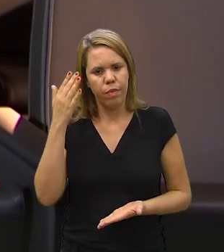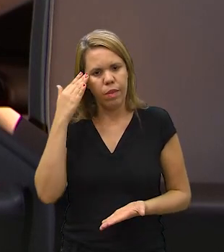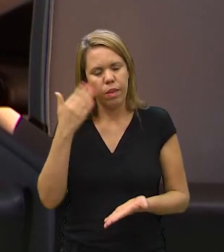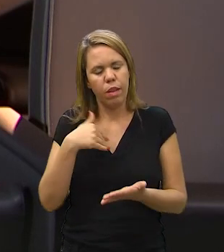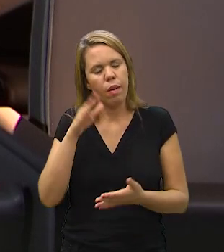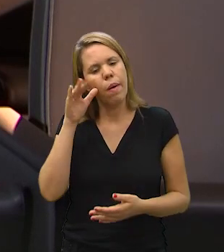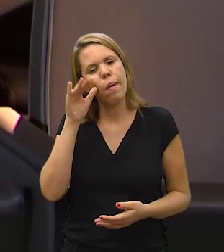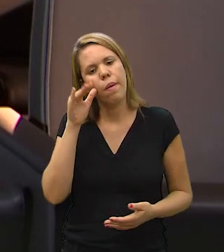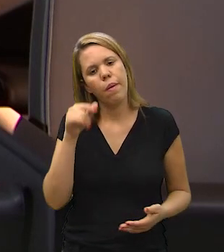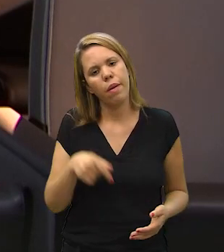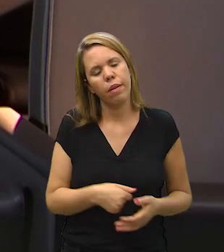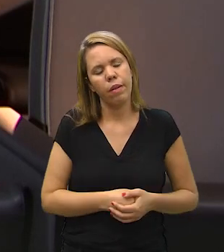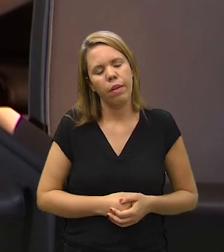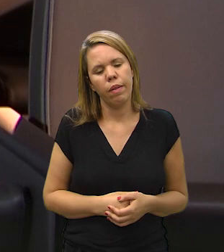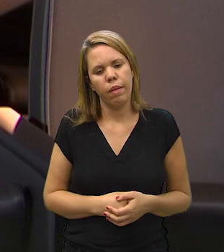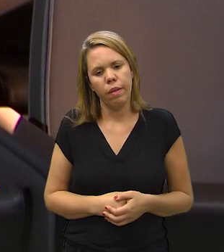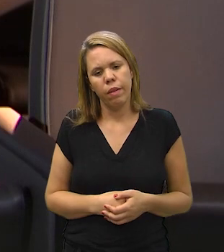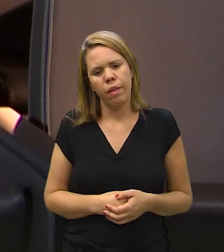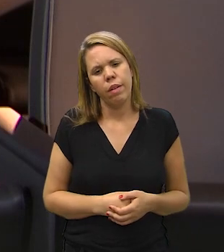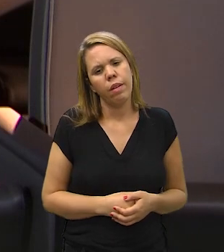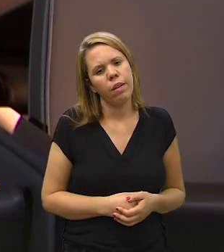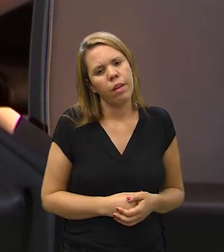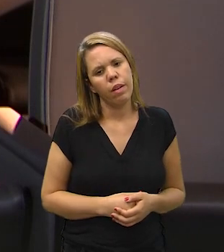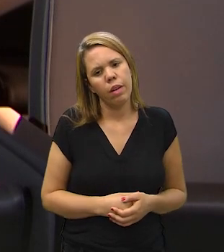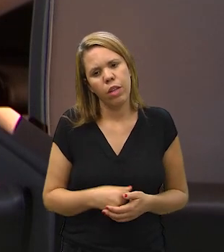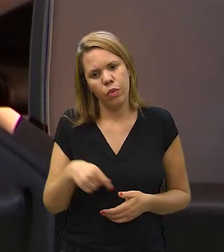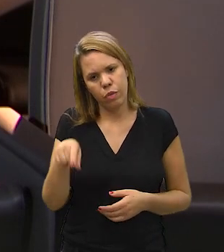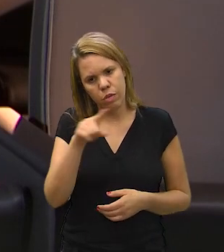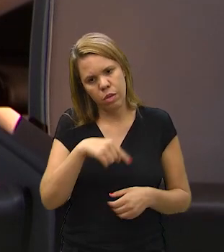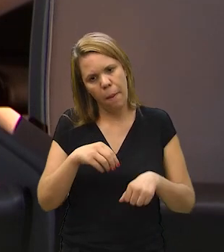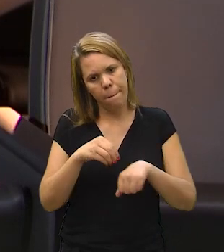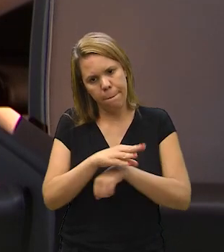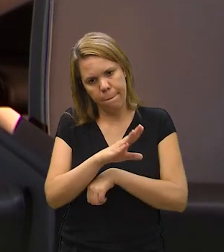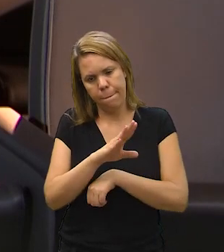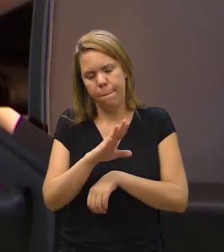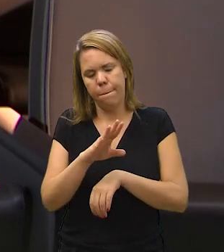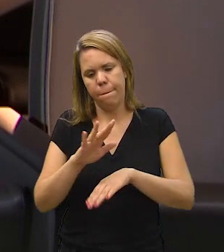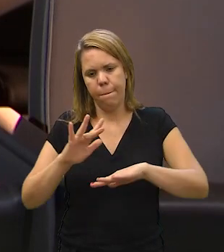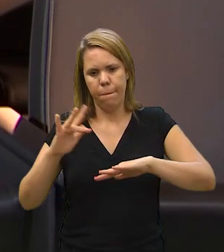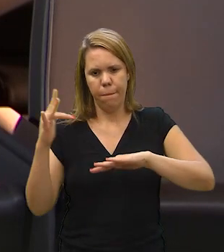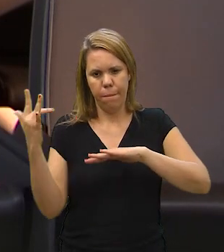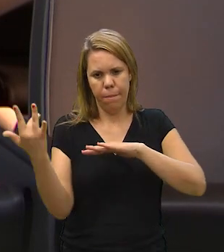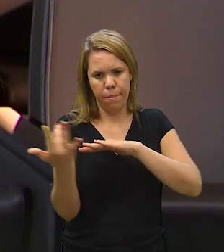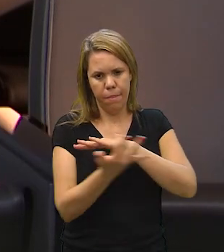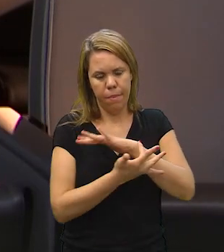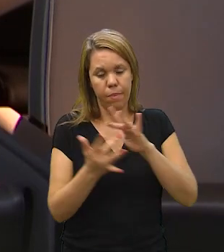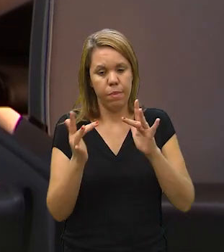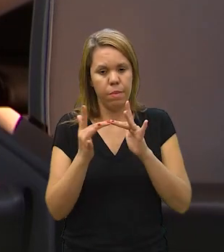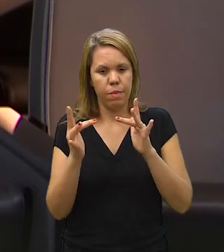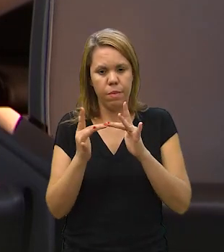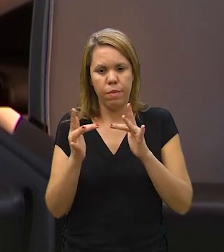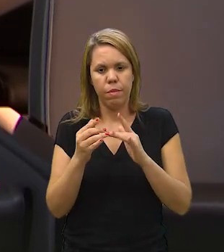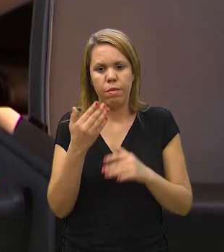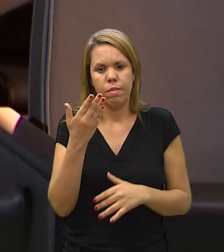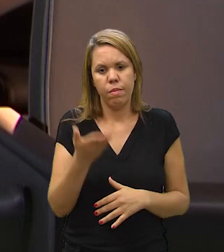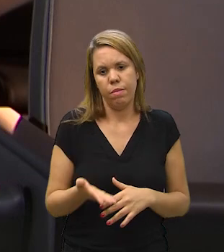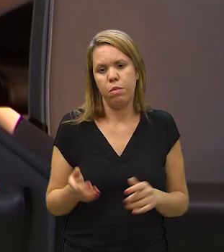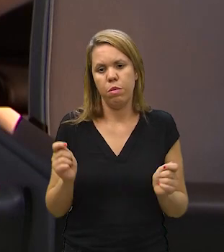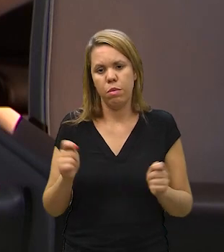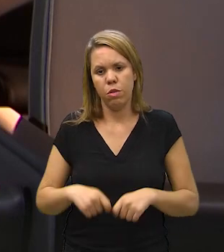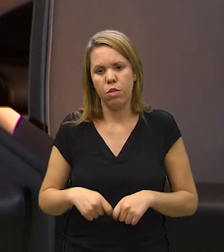ficaram curiosos, né, e passem aí para eles as redes sociais de contato de vocês para